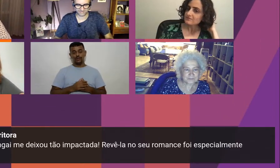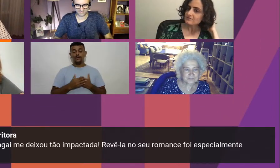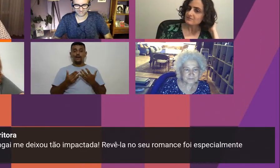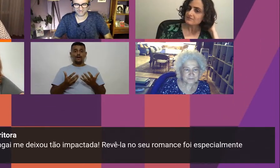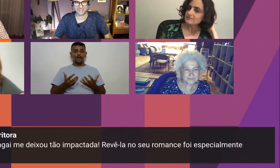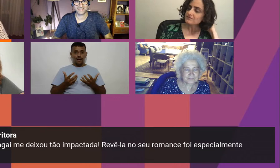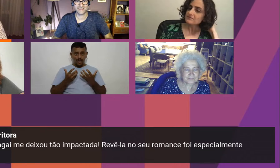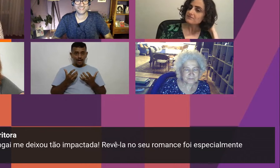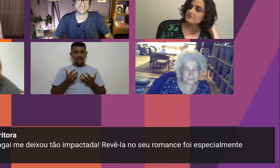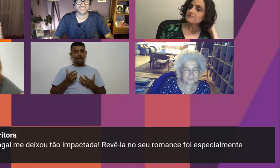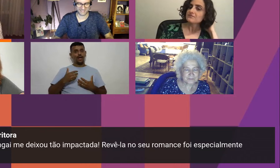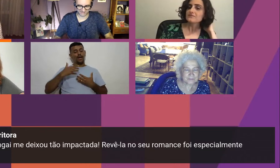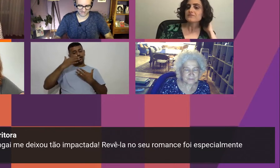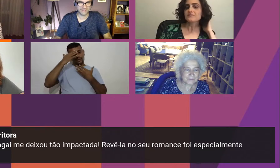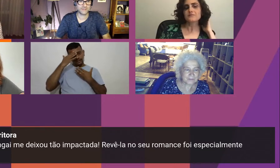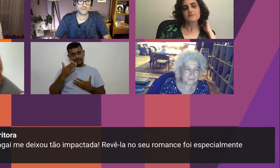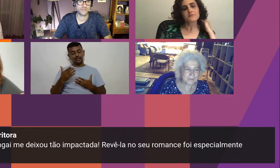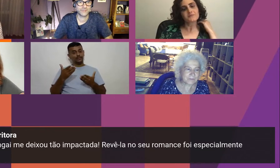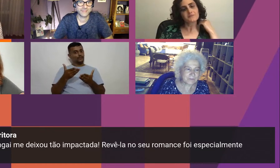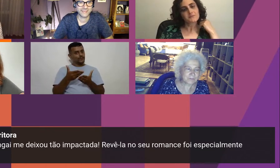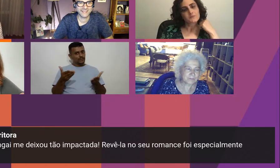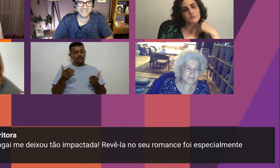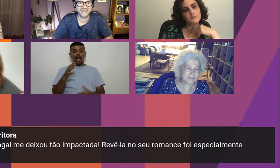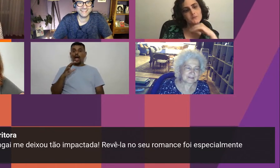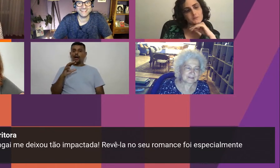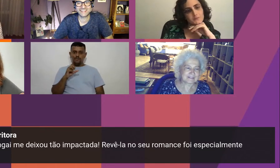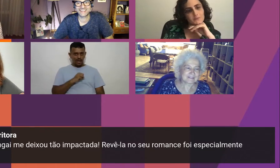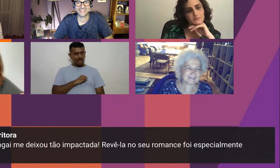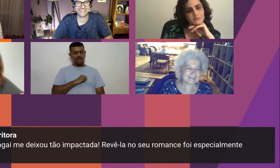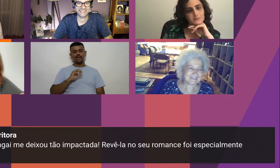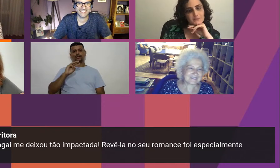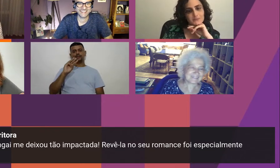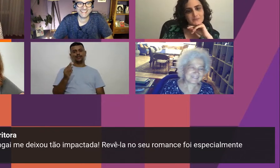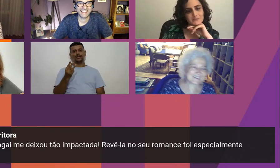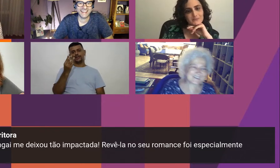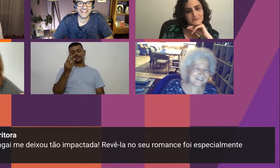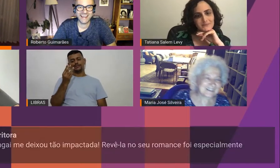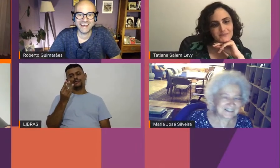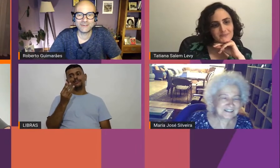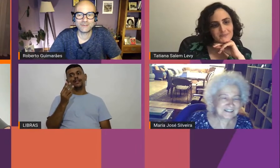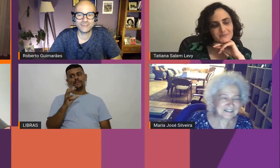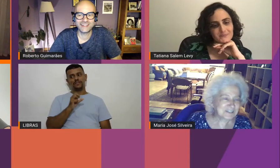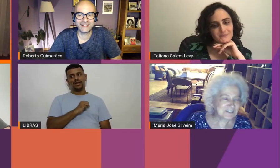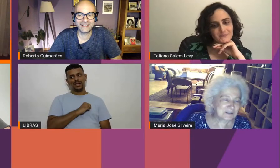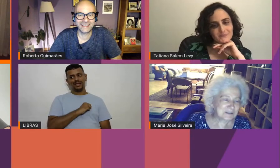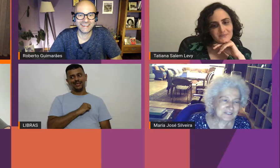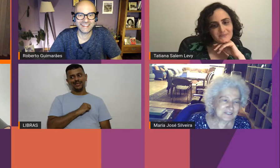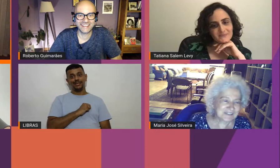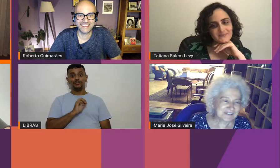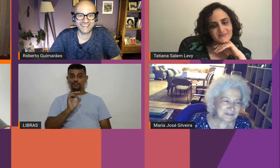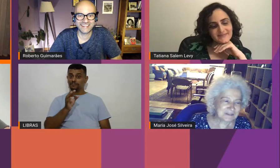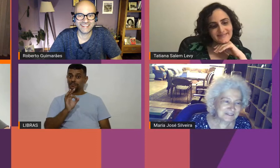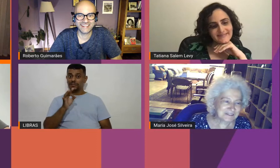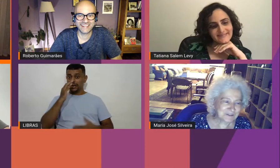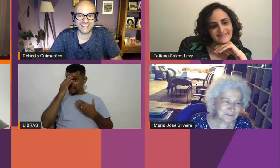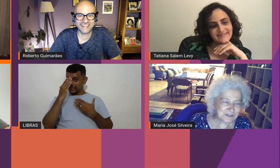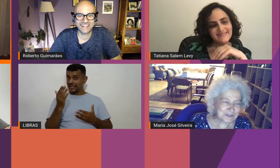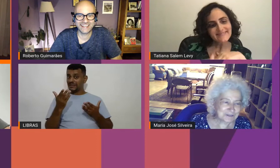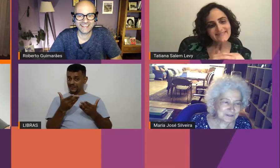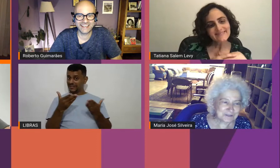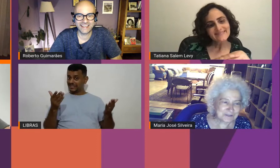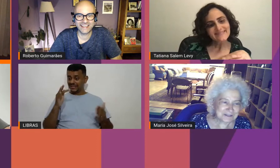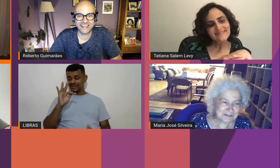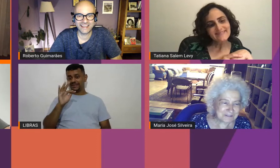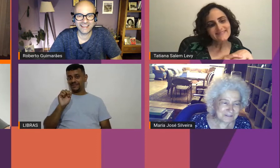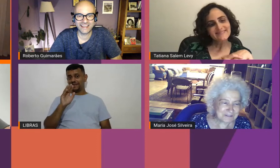muito aceito Amei ouvir o e Agradeço também é você Fabiana